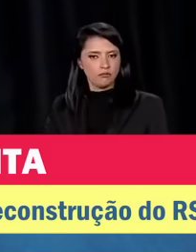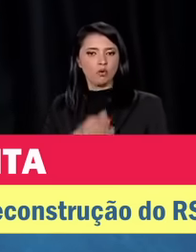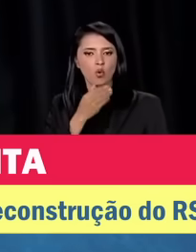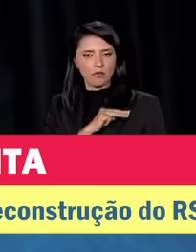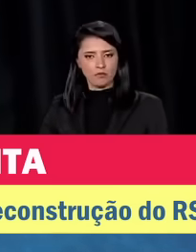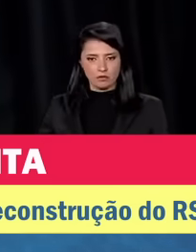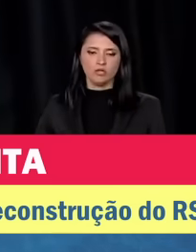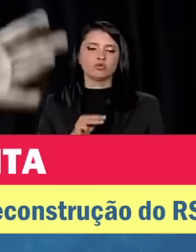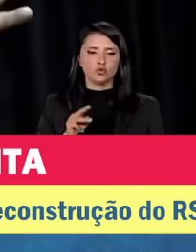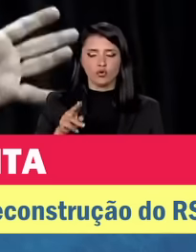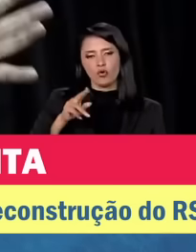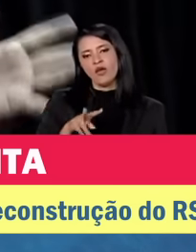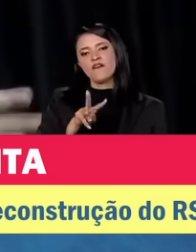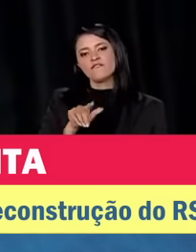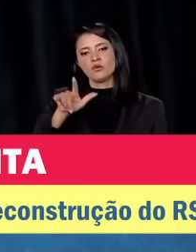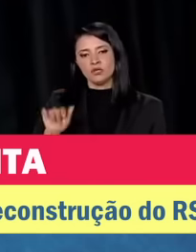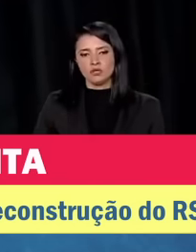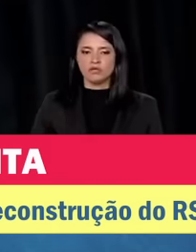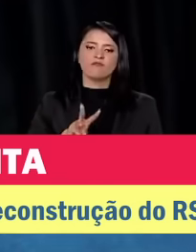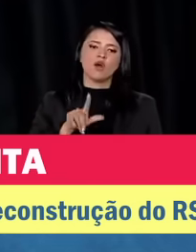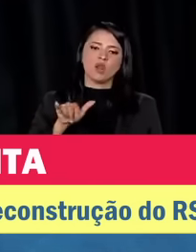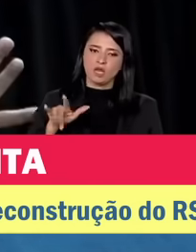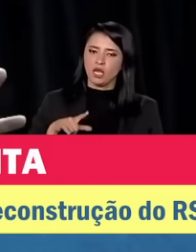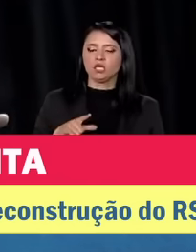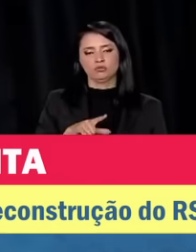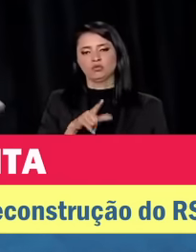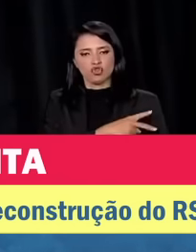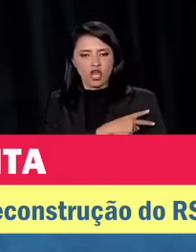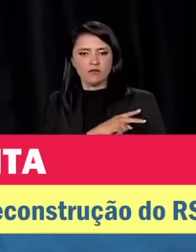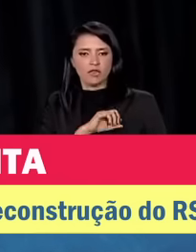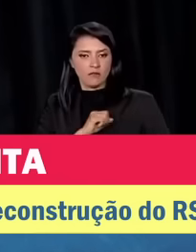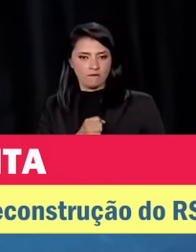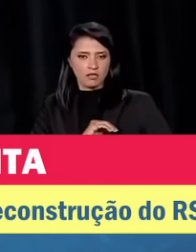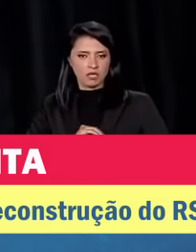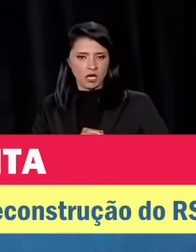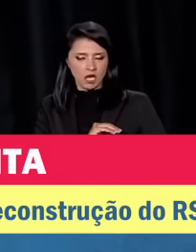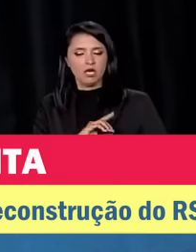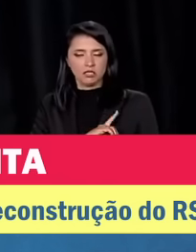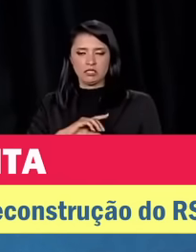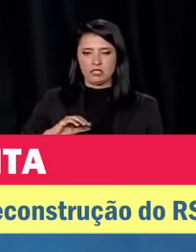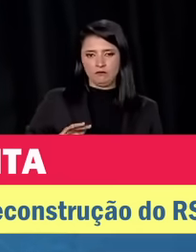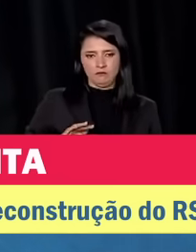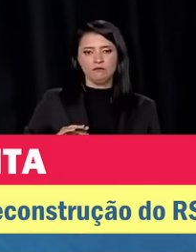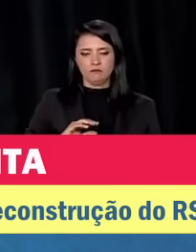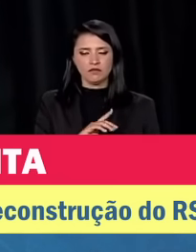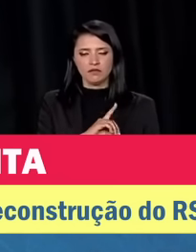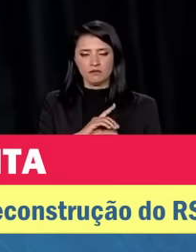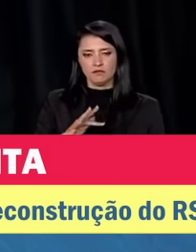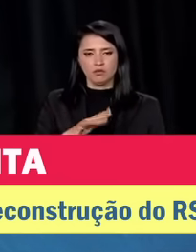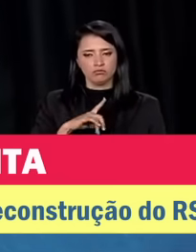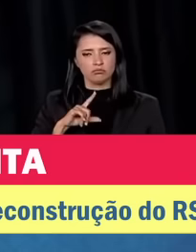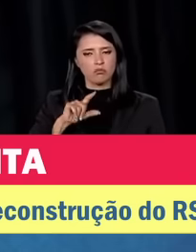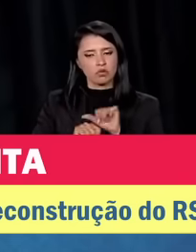Valdez e pelo Volney, nosso chefe da Defesa Civil, mudando uma regra que permite que hoje, senhores deputados e